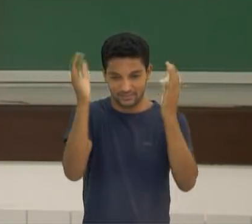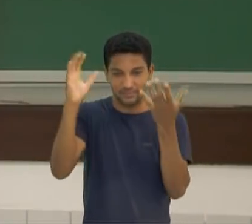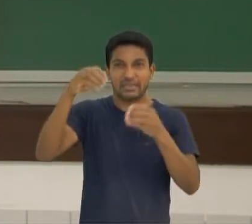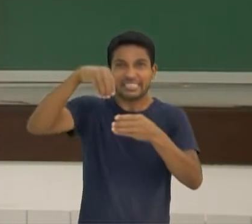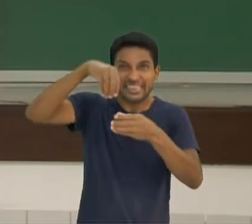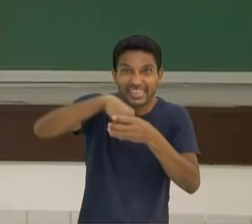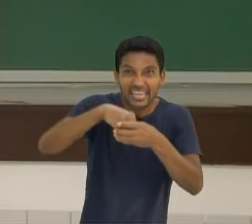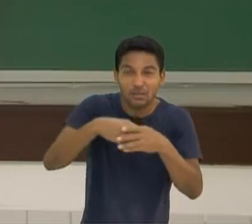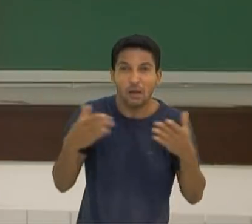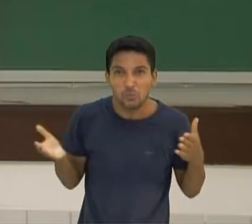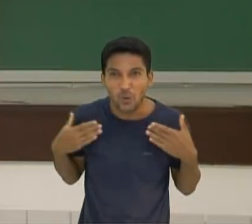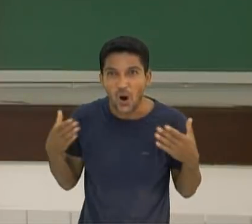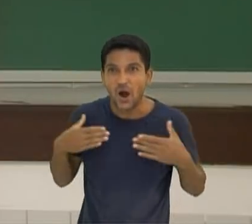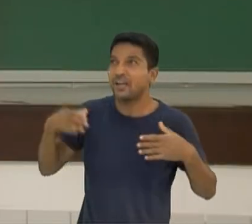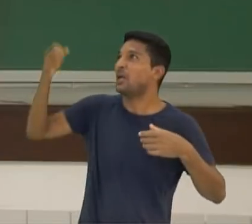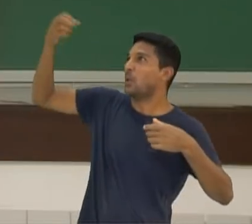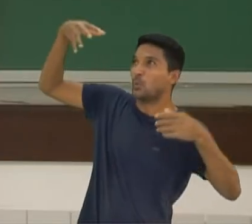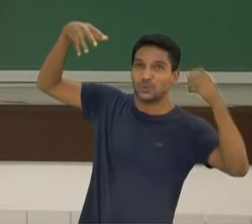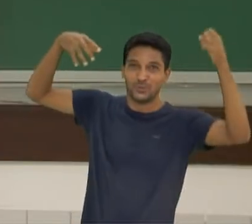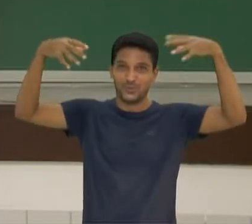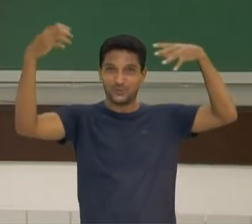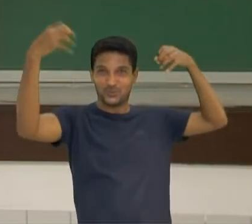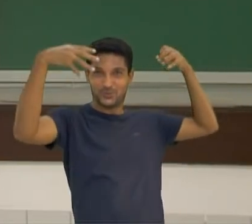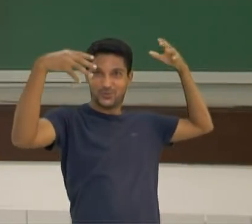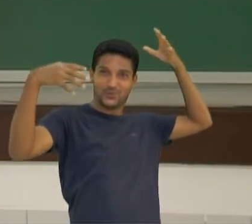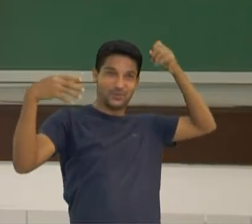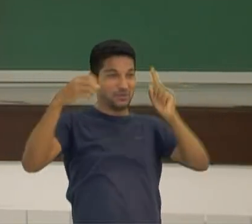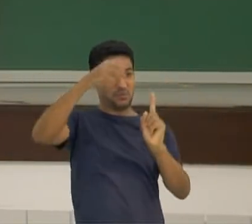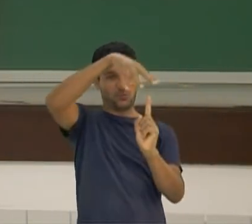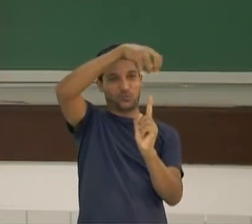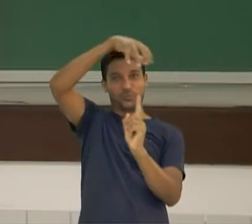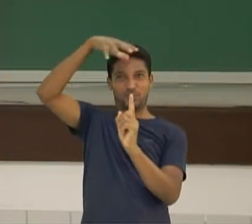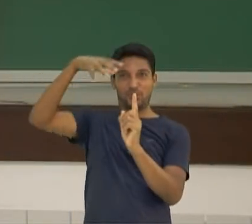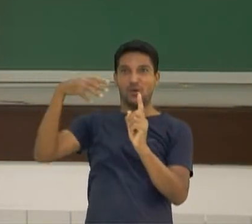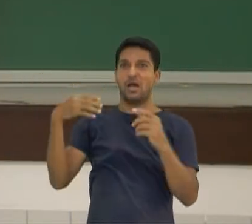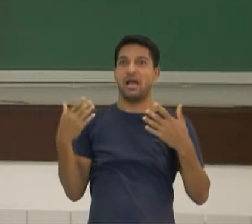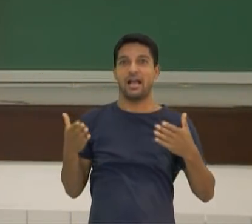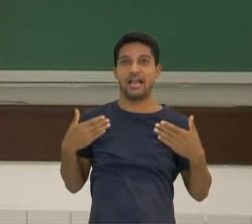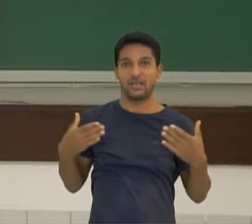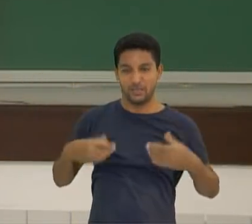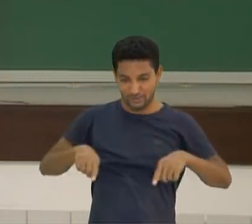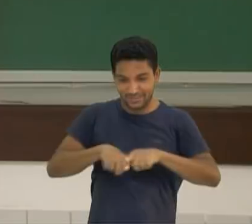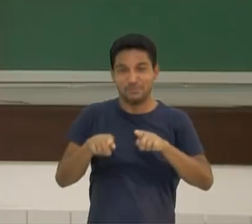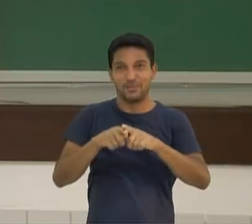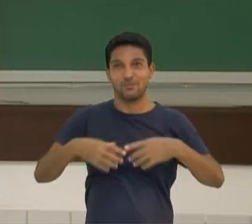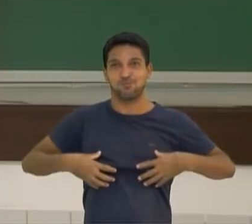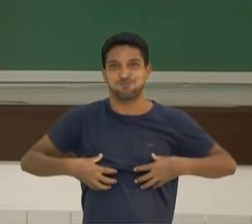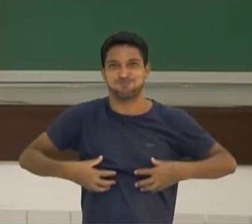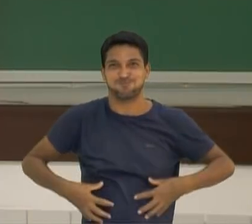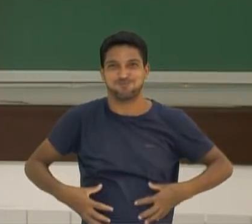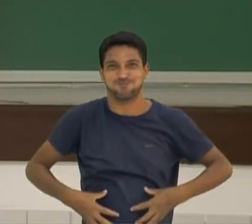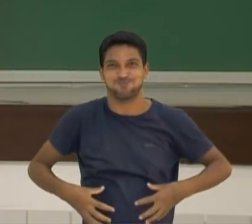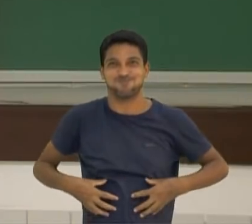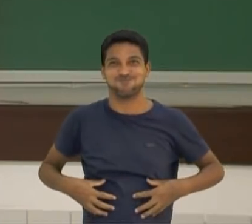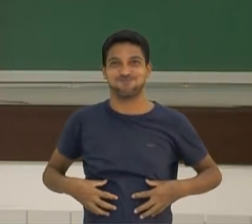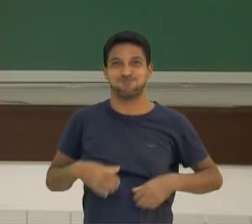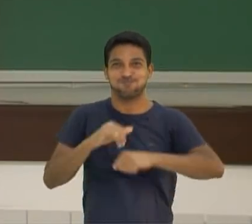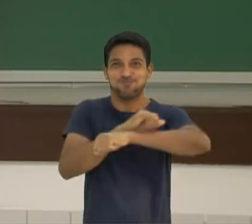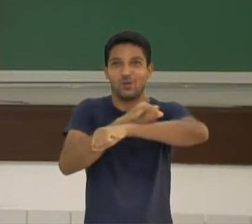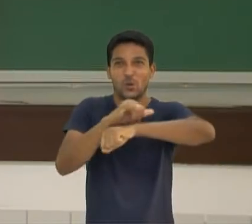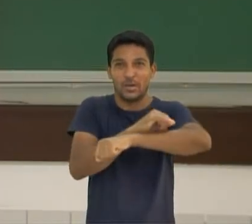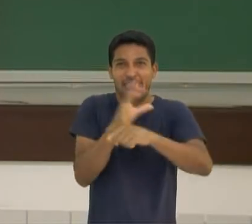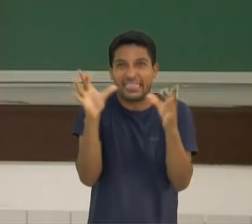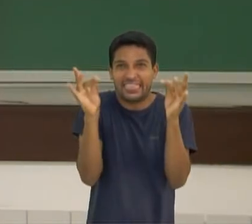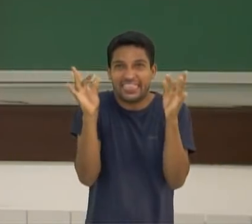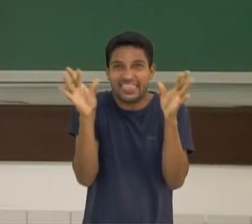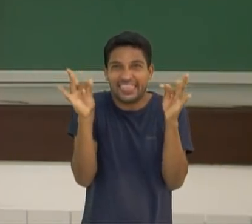luz assim pra cima de mim, né? Me sinto iluminado hoje. Mas rapaz, o gordinho, eu sou gordinho e peludinho. Mas rapaz, o céu, tá